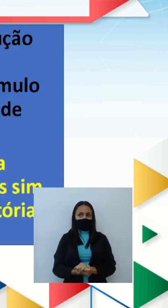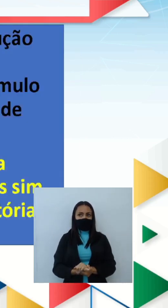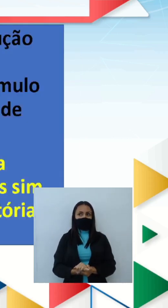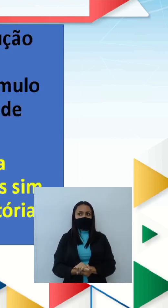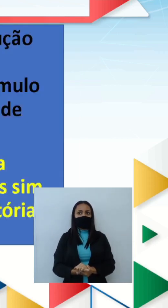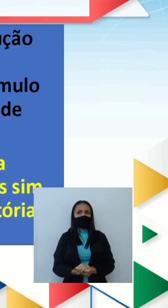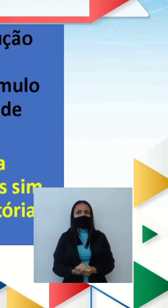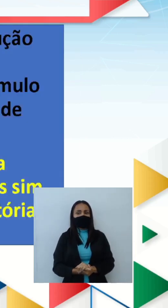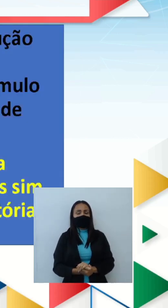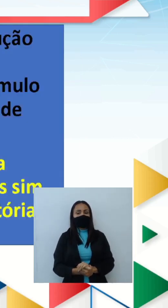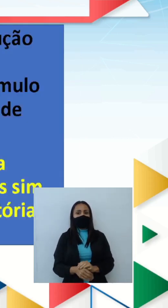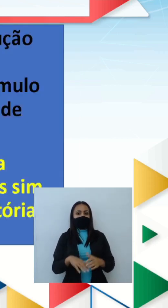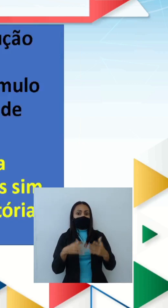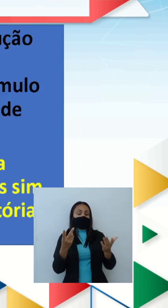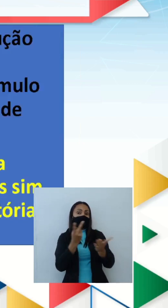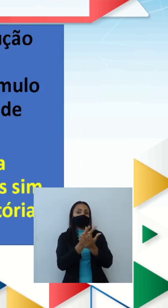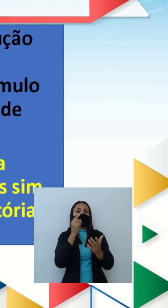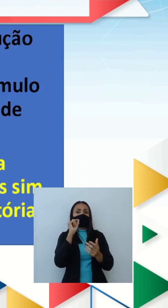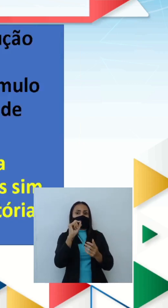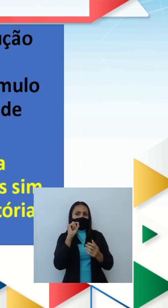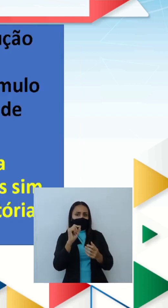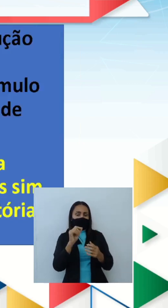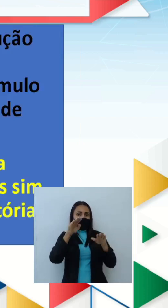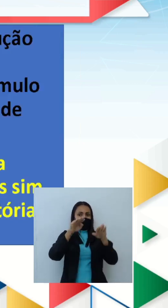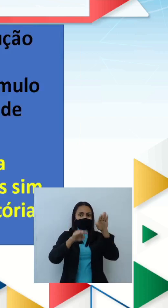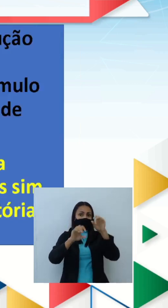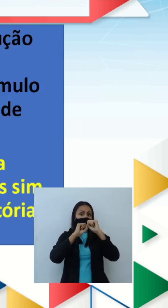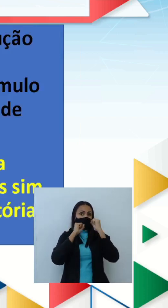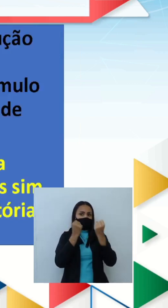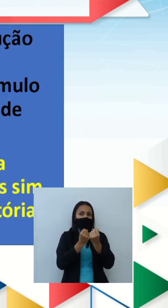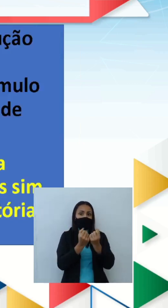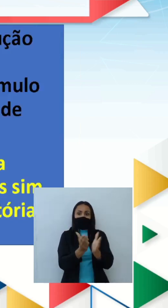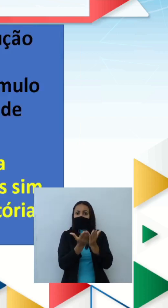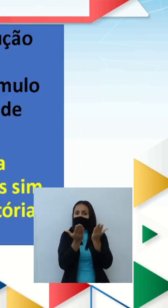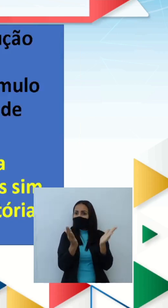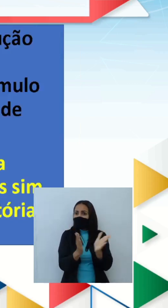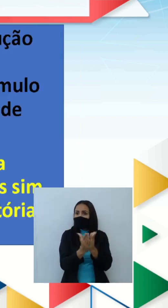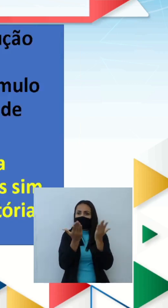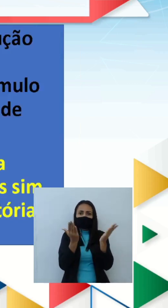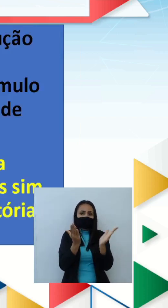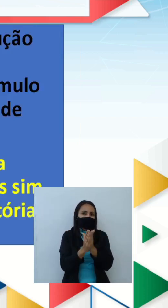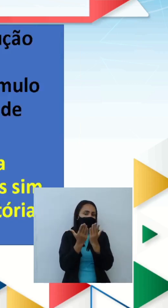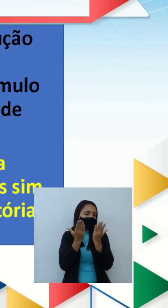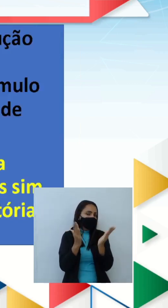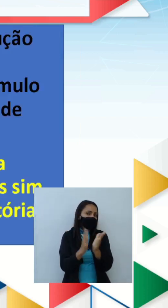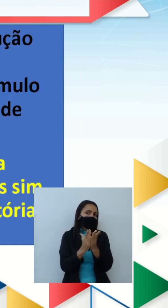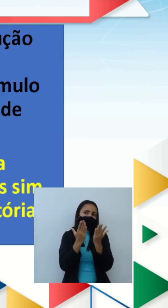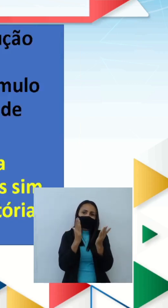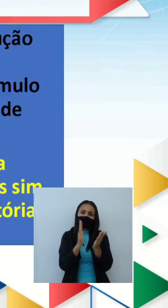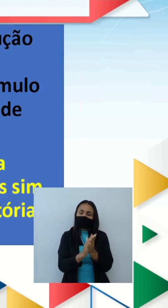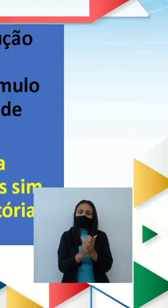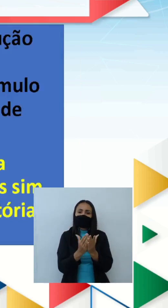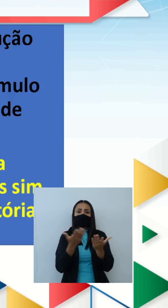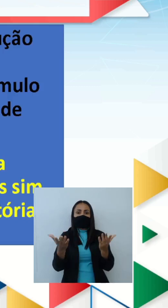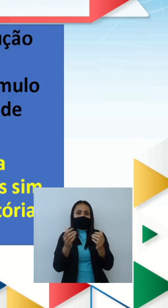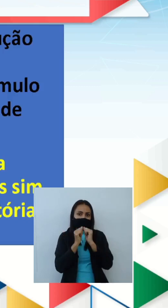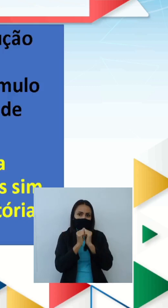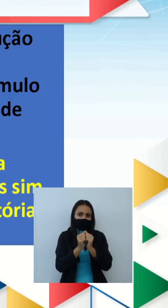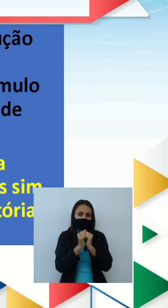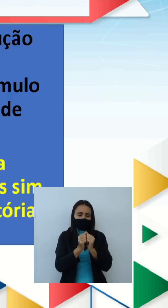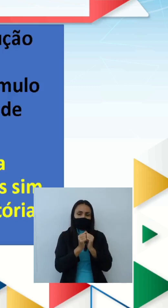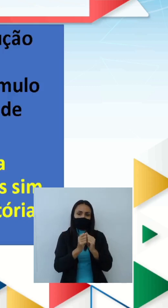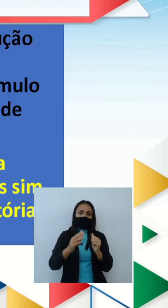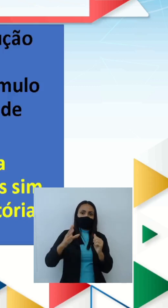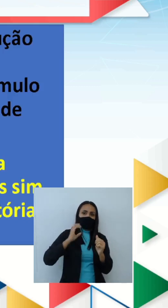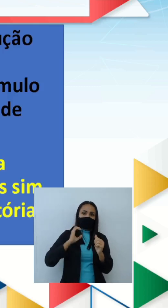Então, vai gerar o que essa desigualdade social? Pobreza. A produção da pobreza vem acompanhada com a produção da riqueza,